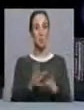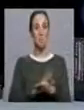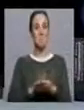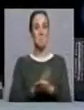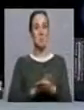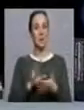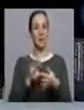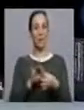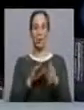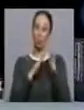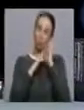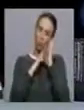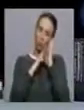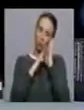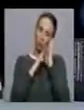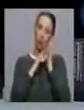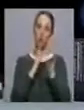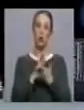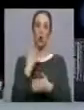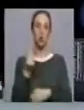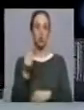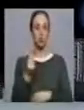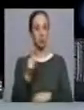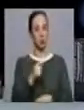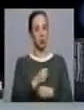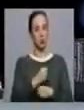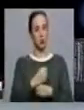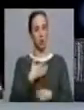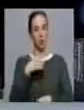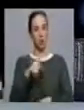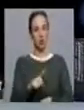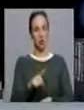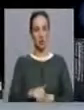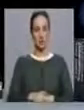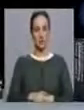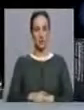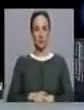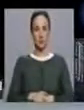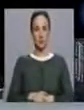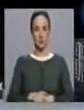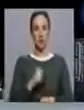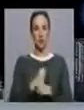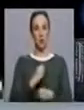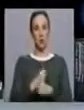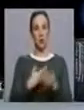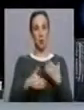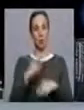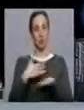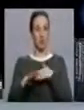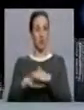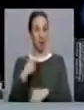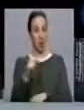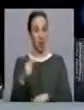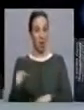o sono isso também não é só com o estudante também com os profissionais hoje em dia temos cada vez mais tarefas para cumprir e